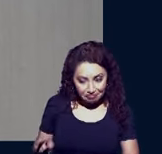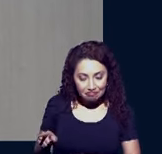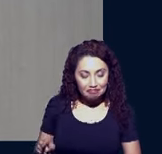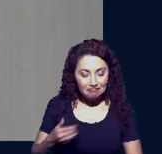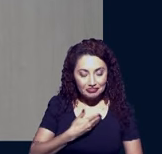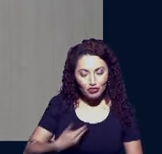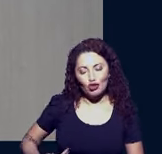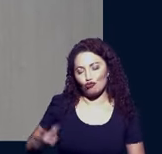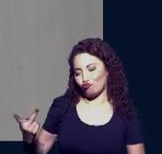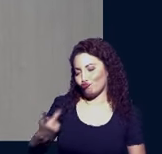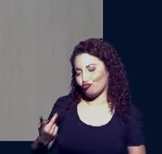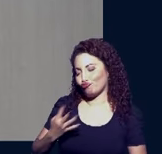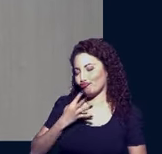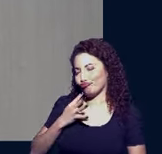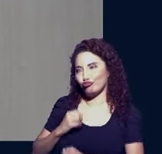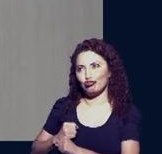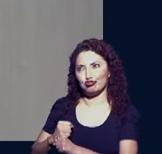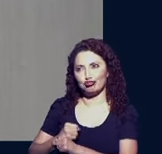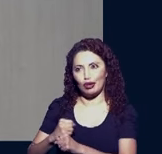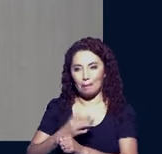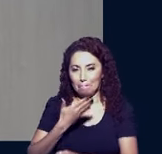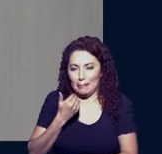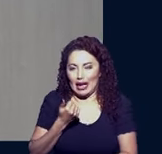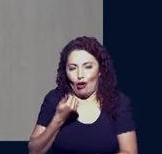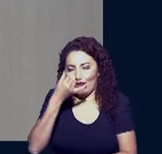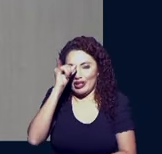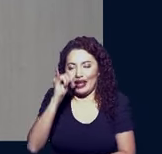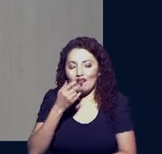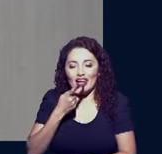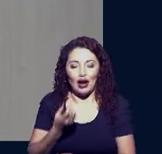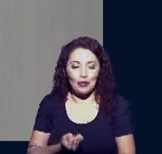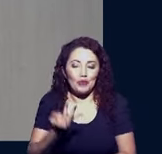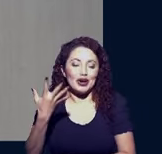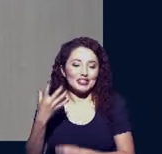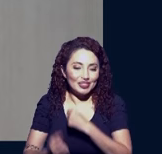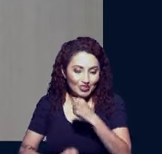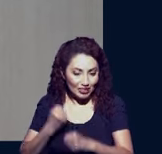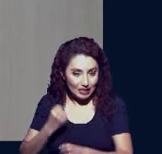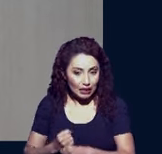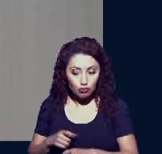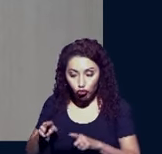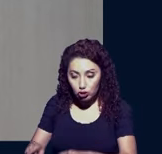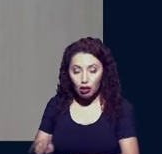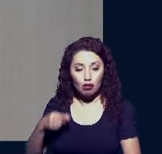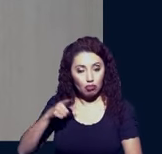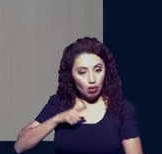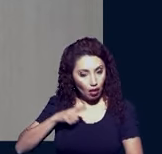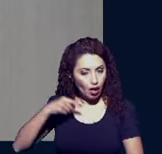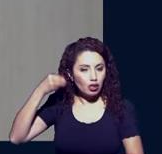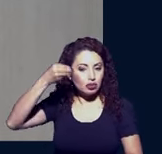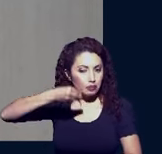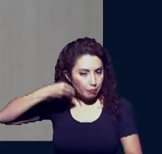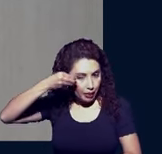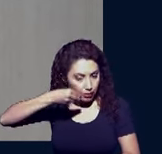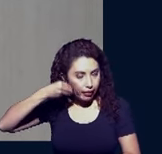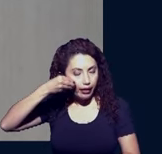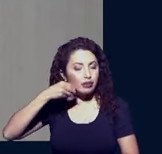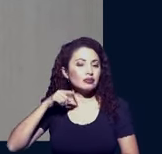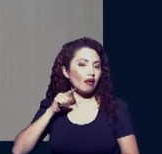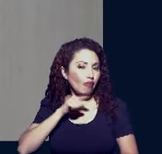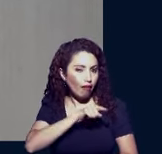conhecemos há tantos anos prefiro nem dizer há quanto tempo senhor é Governador hoje mas tem larga experiência lá no Congresso em Brasília